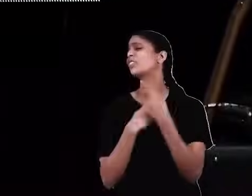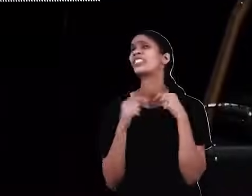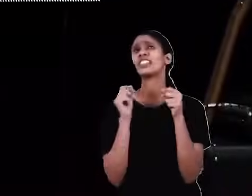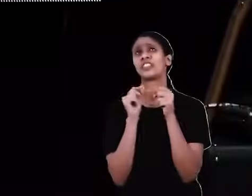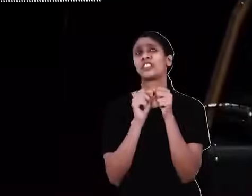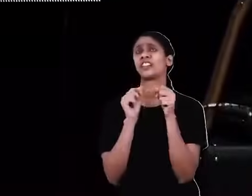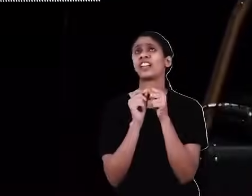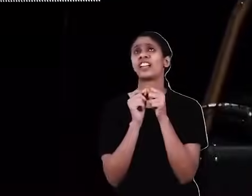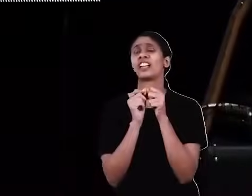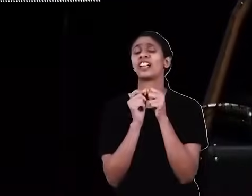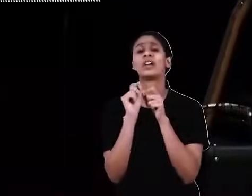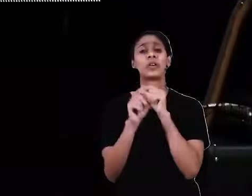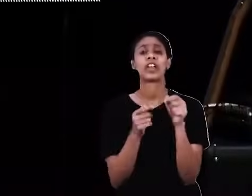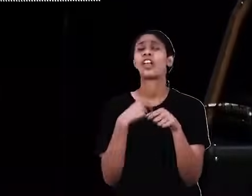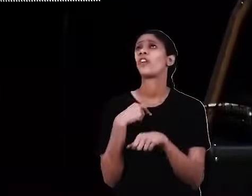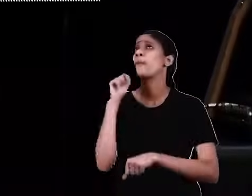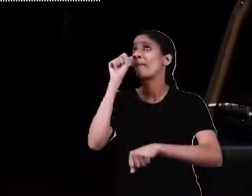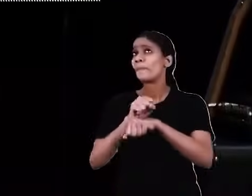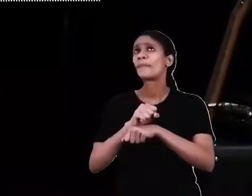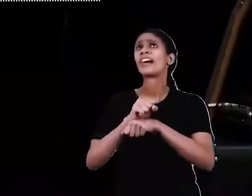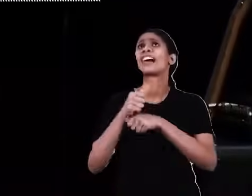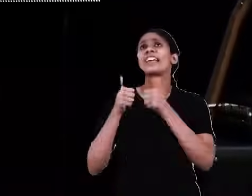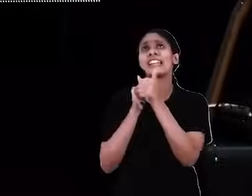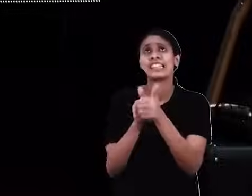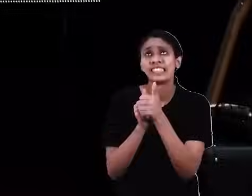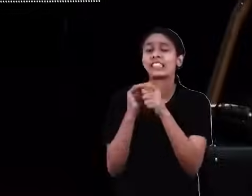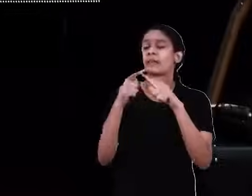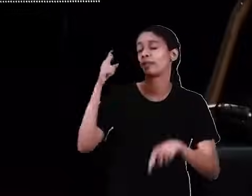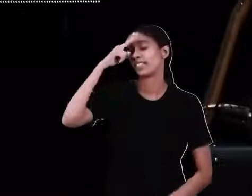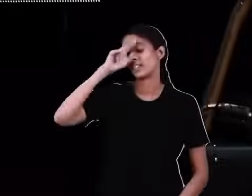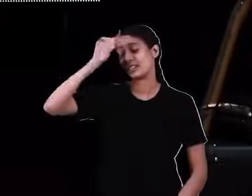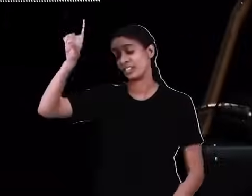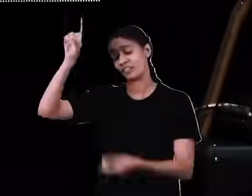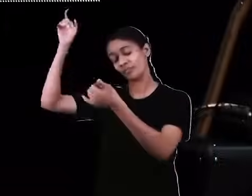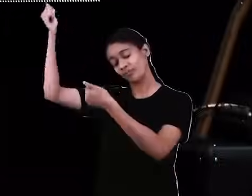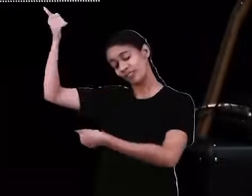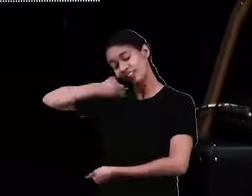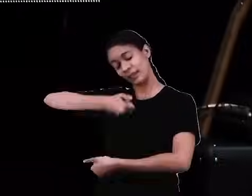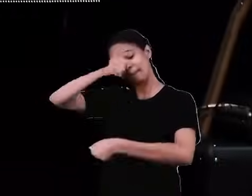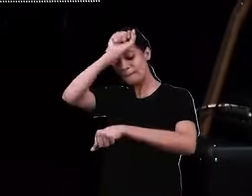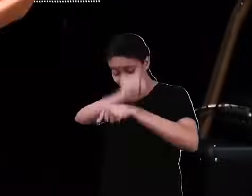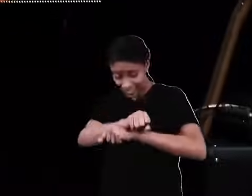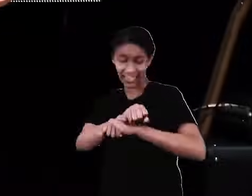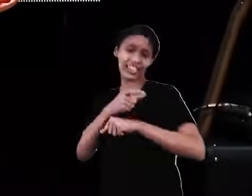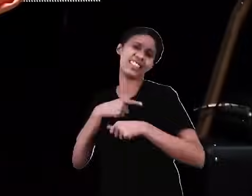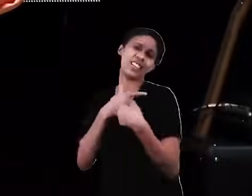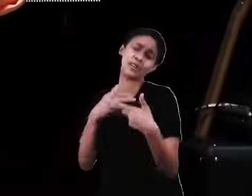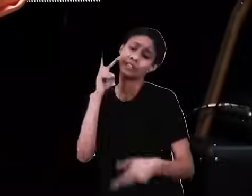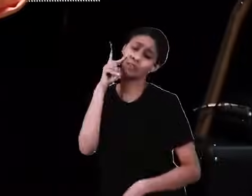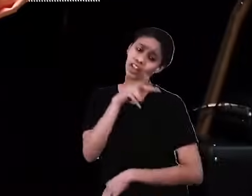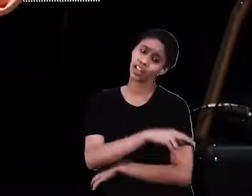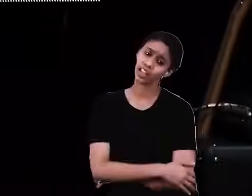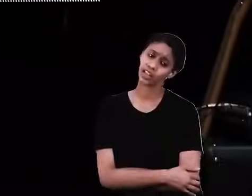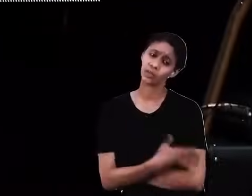deixar de seguir 80% da minha lista, mas aí eu lembro que Deus diz: filha, pare. Porque tem umas coisas que eu digo assim: